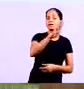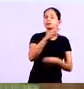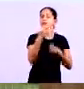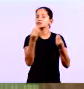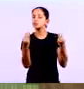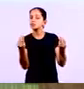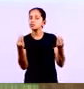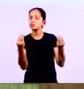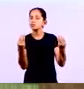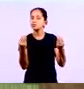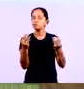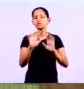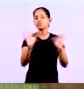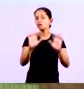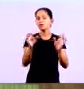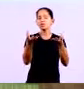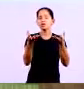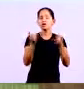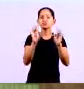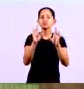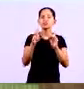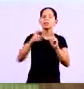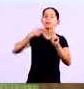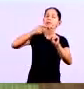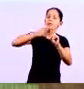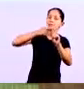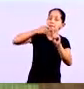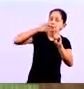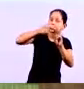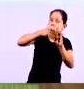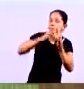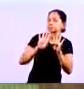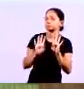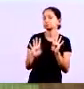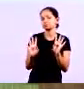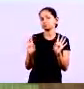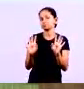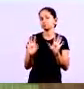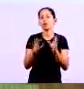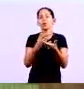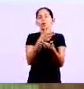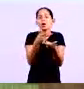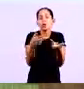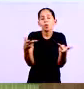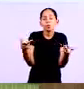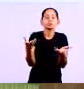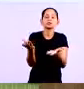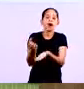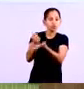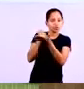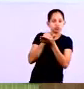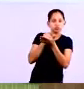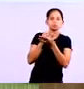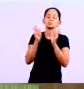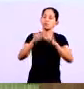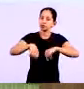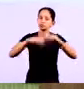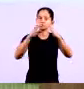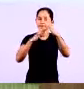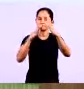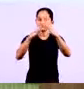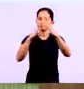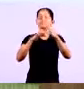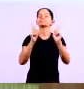para conseguir pagar com maior prazo. Vou mudar a forma de tributação, vou conseguir alguns incentivos. Isso pode ser feito na empresa,